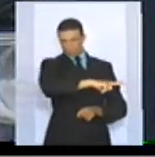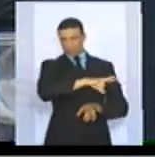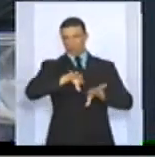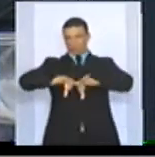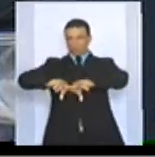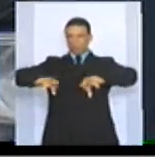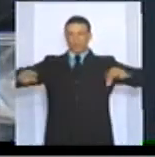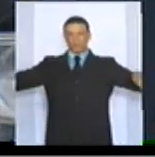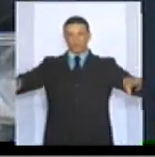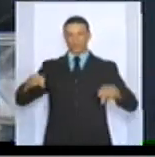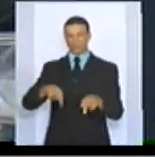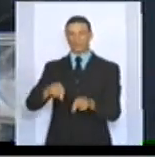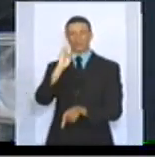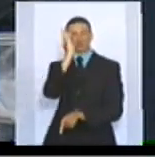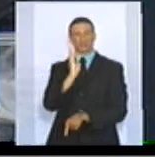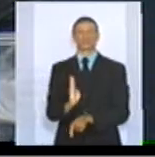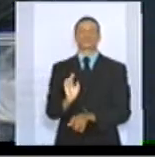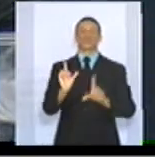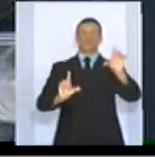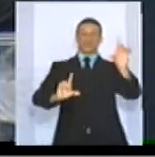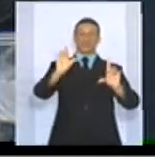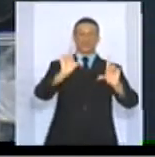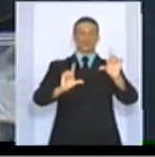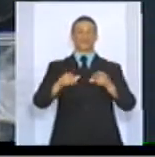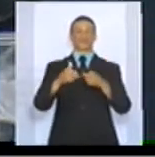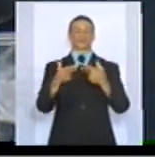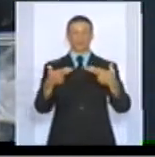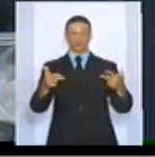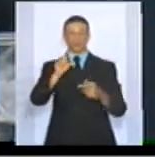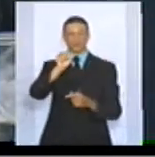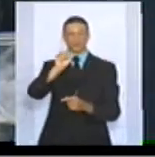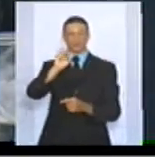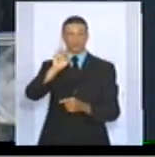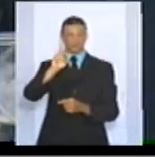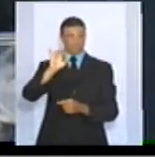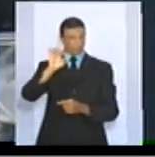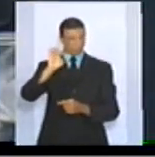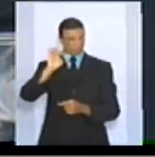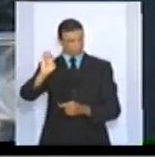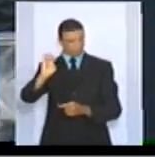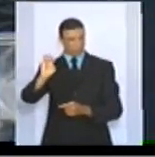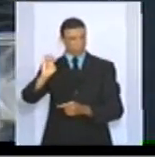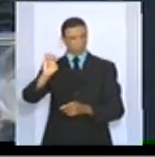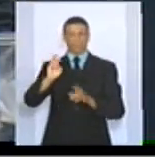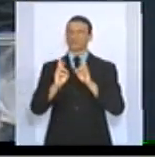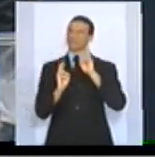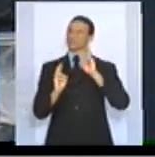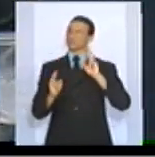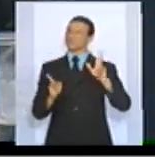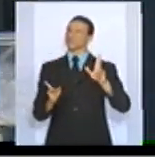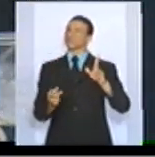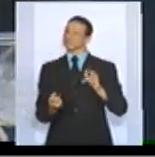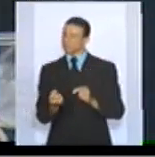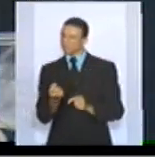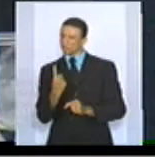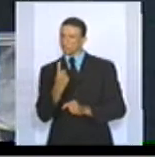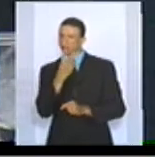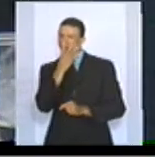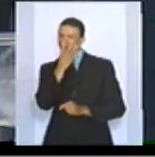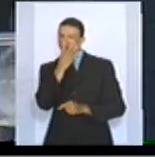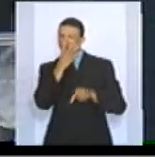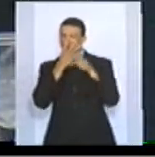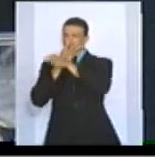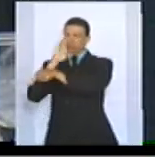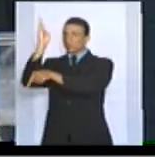de conteúdo brasileiro nos principais canais de filmes e séries. Aqui é um caso notável. Ou seja, o conteúdo brasileiro era